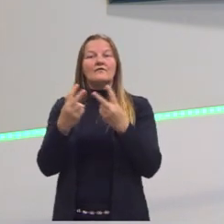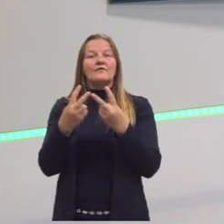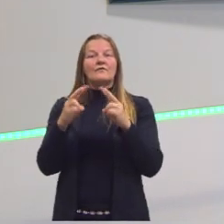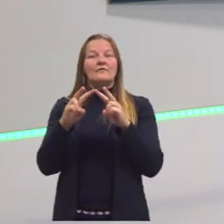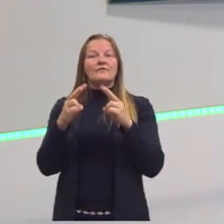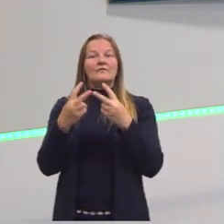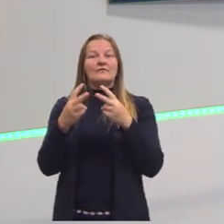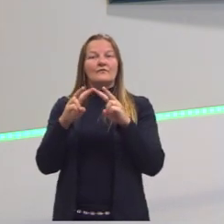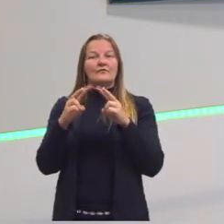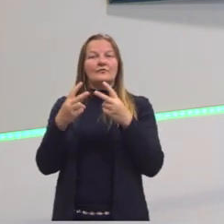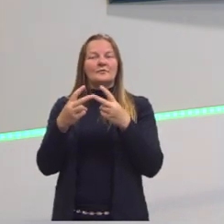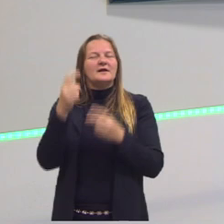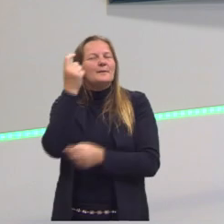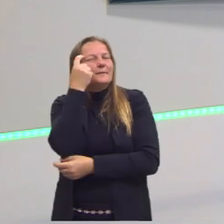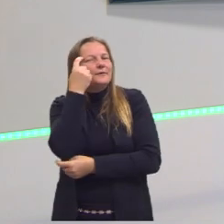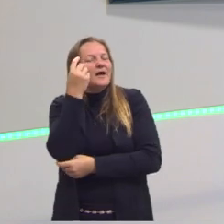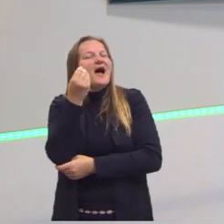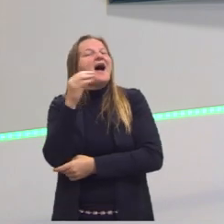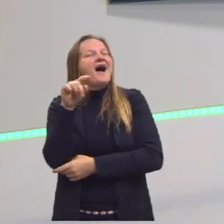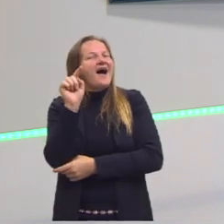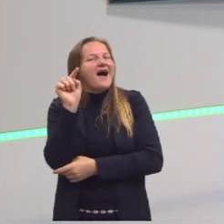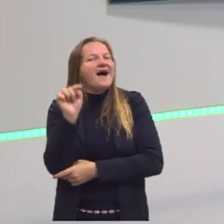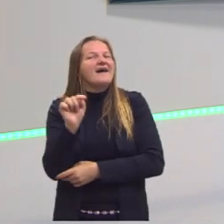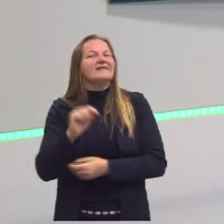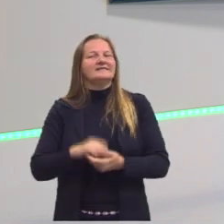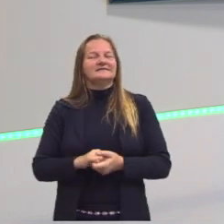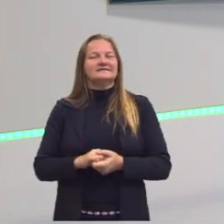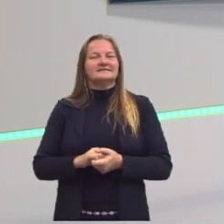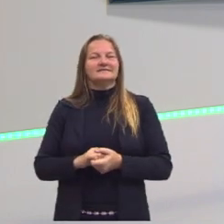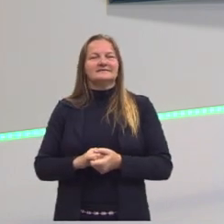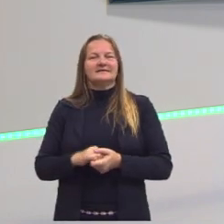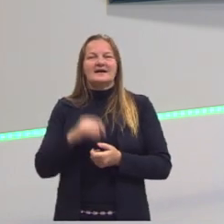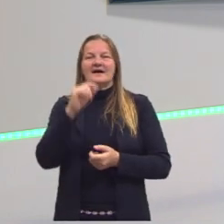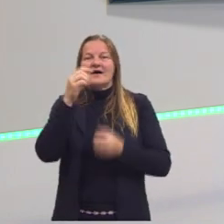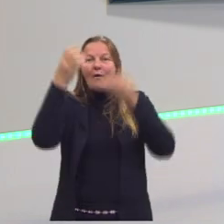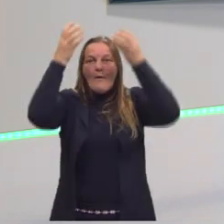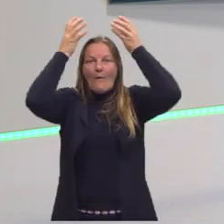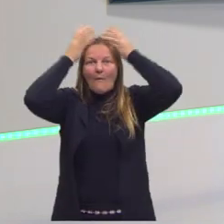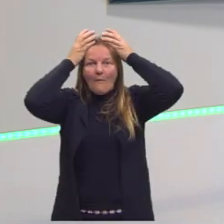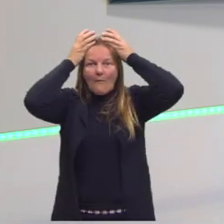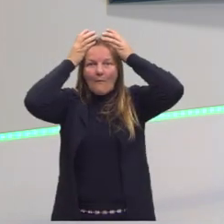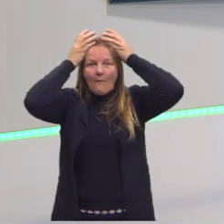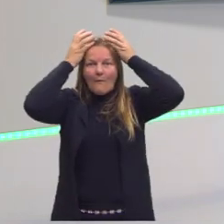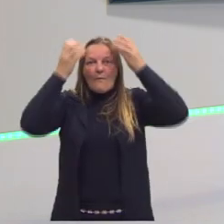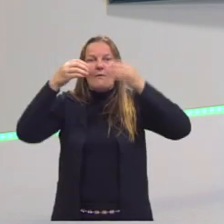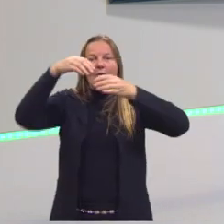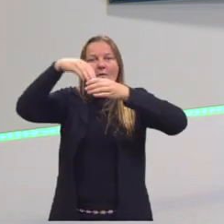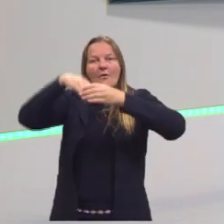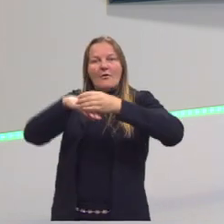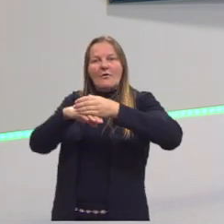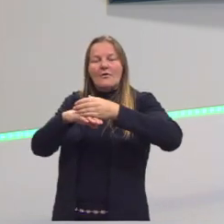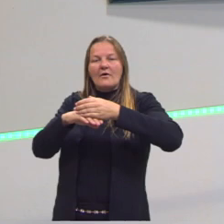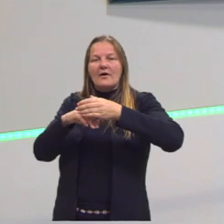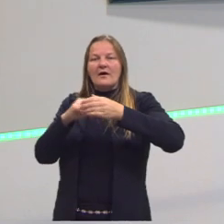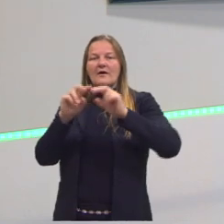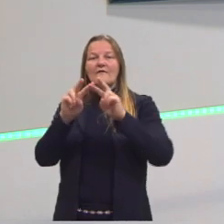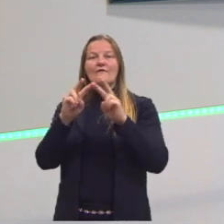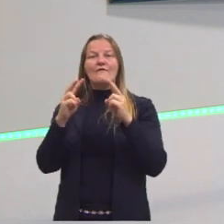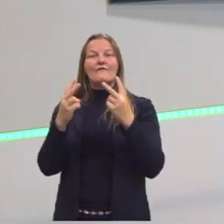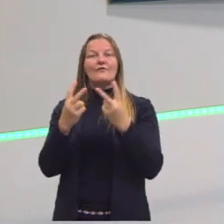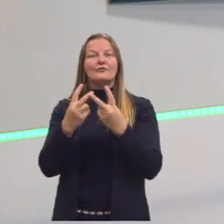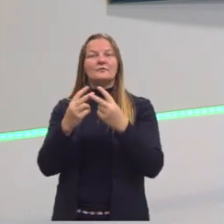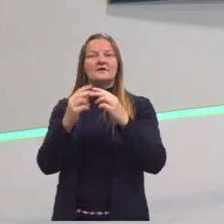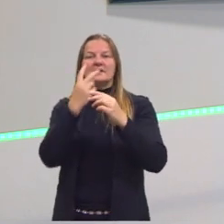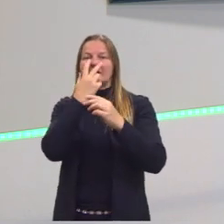volume E aí ele pensou Então a coroa dentro de um recipiente com água ela vai deslocar a mesma